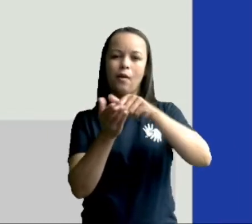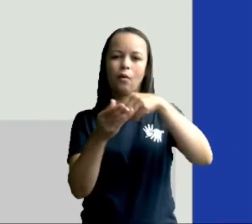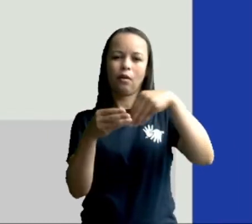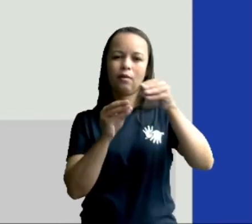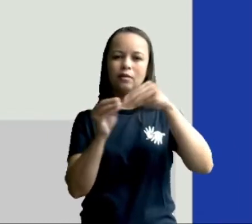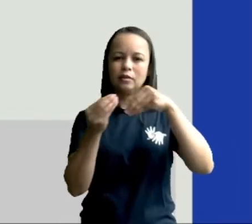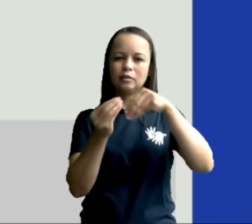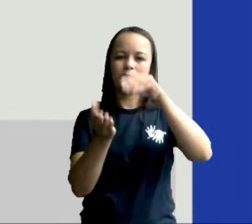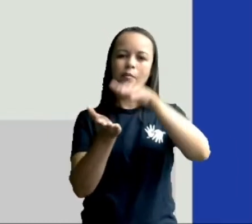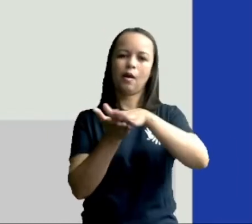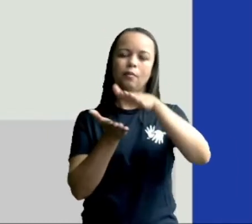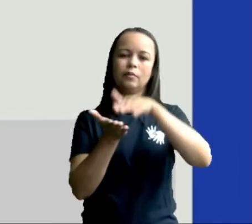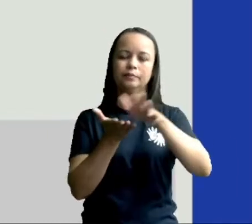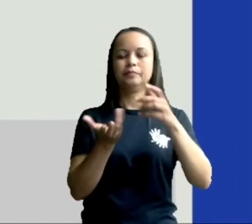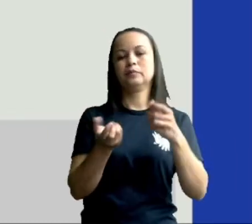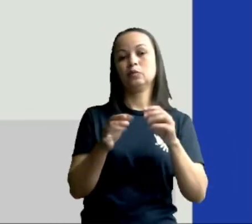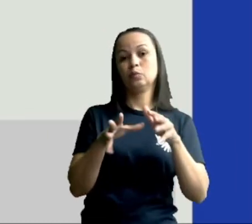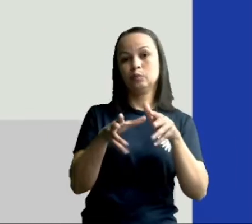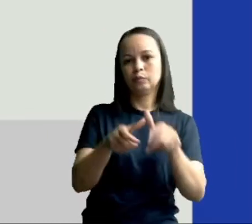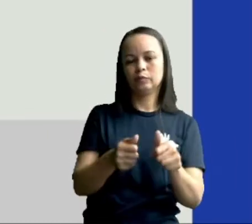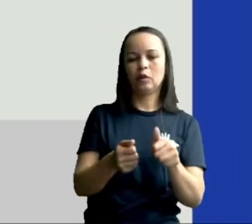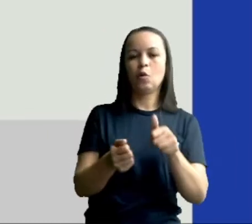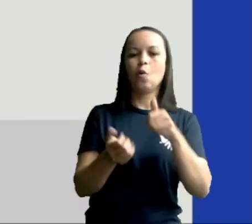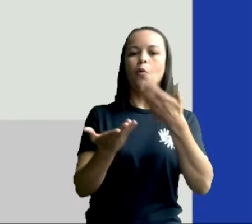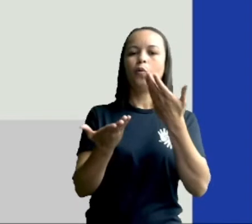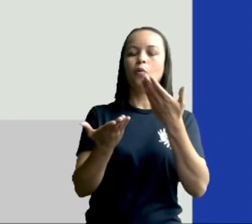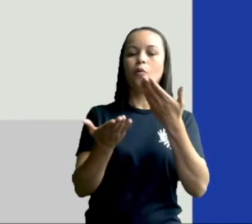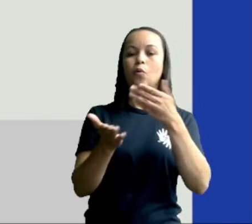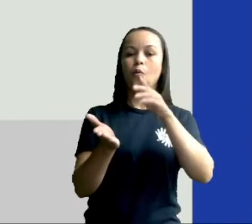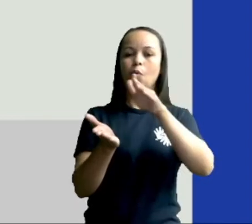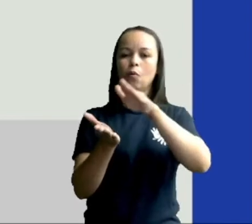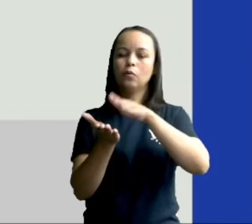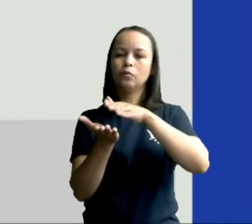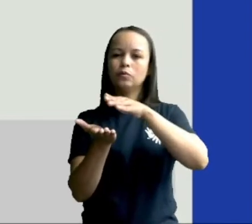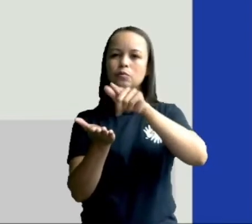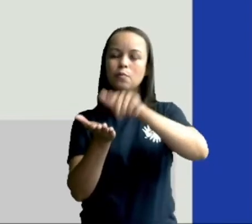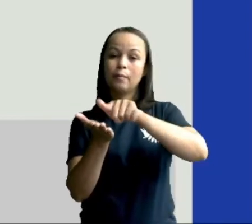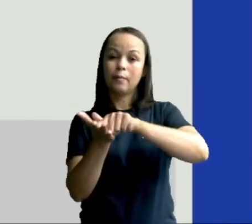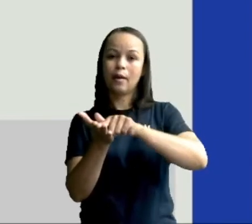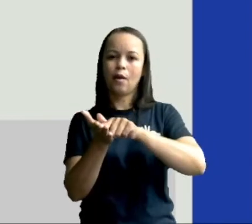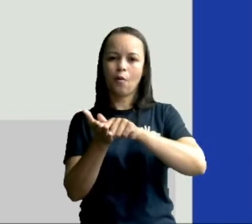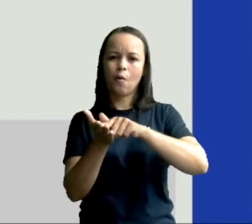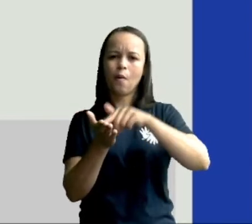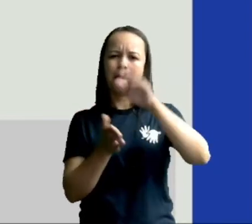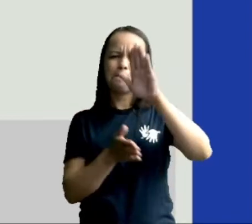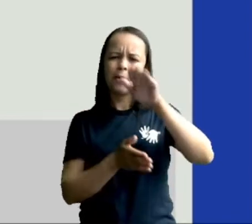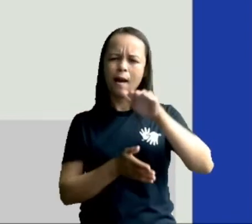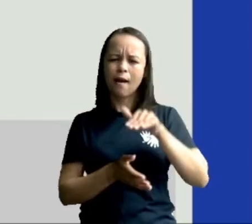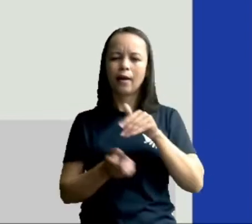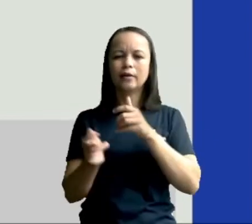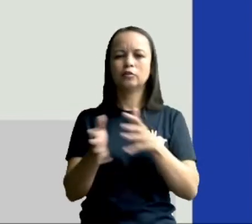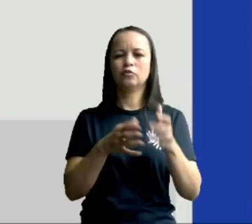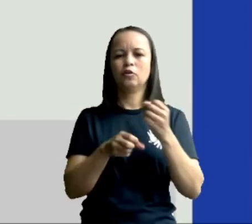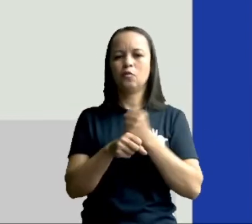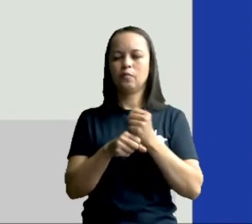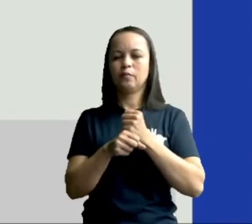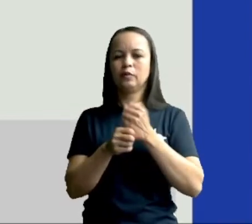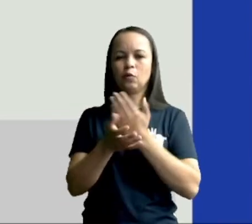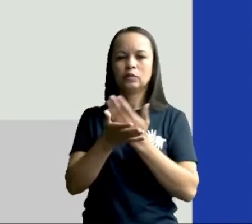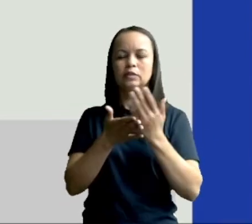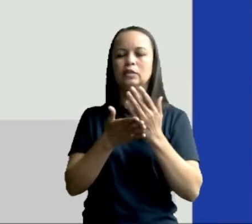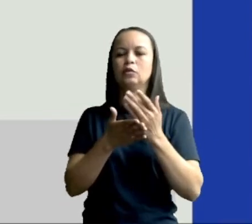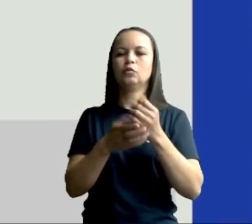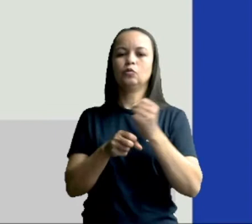Contudo, o papel barato e ao alcance de todos só foi conseguido em 1840, com